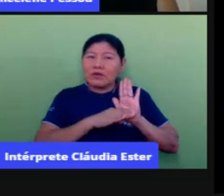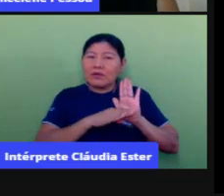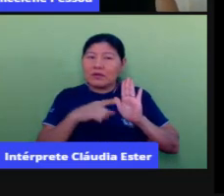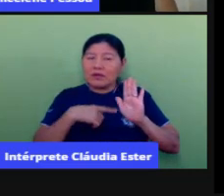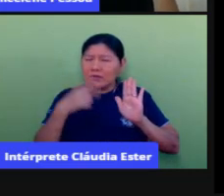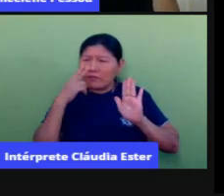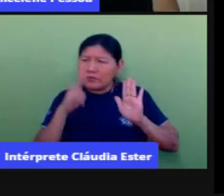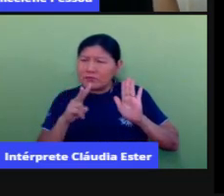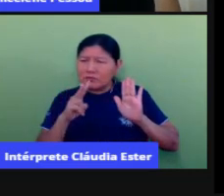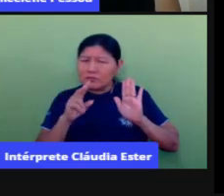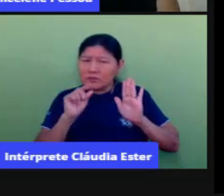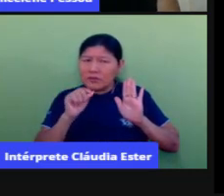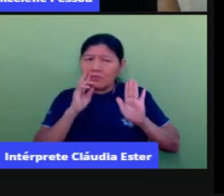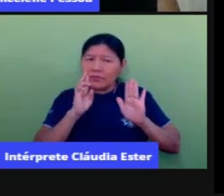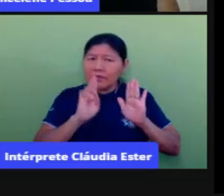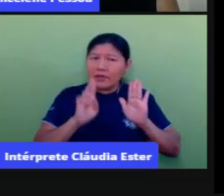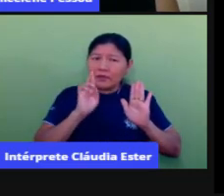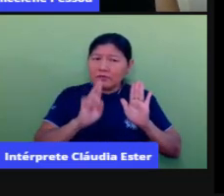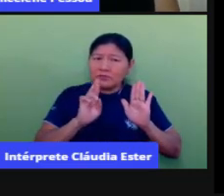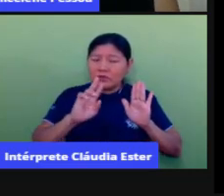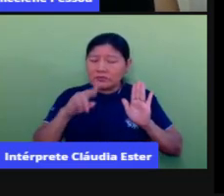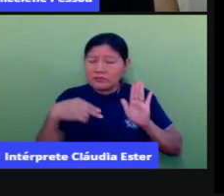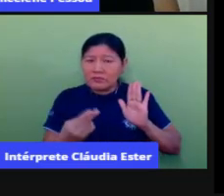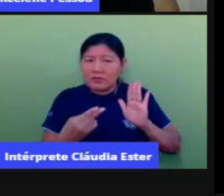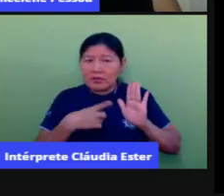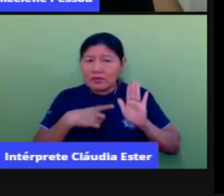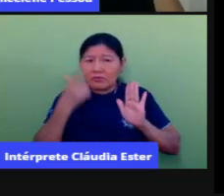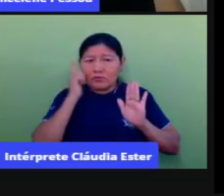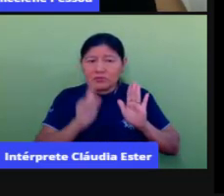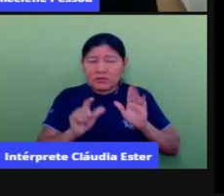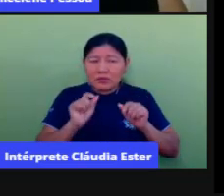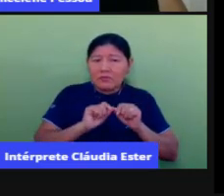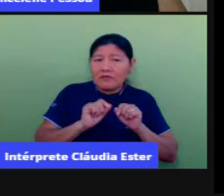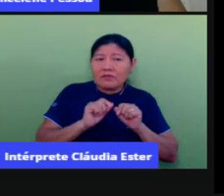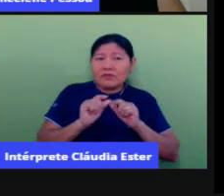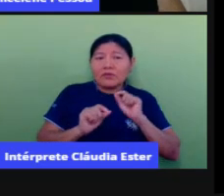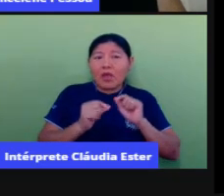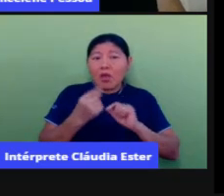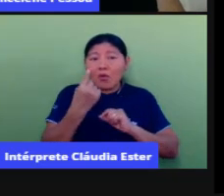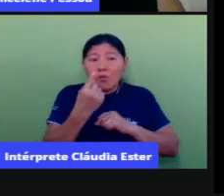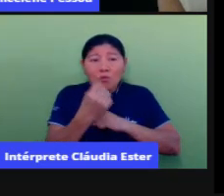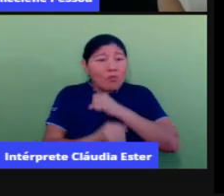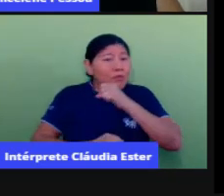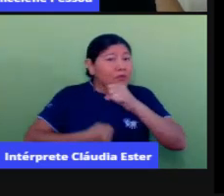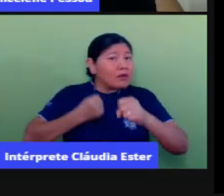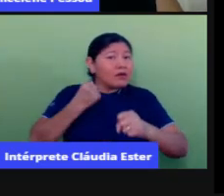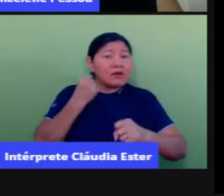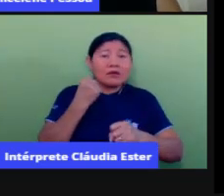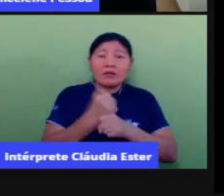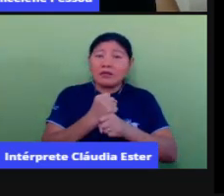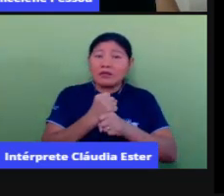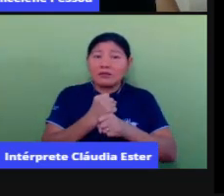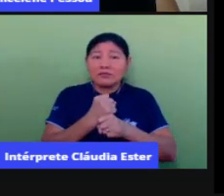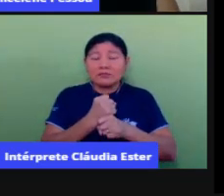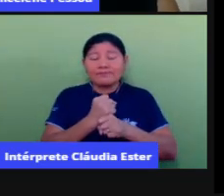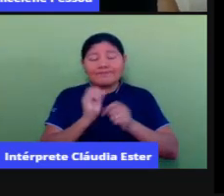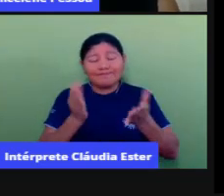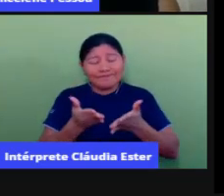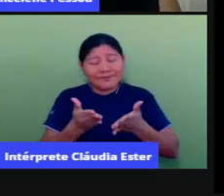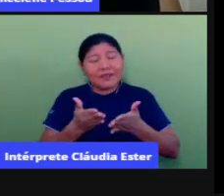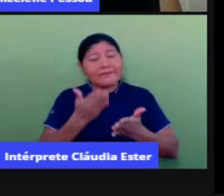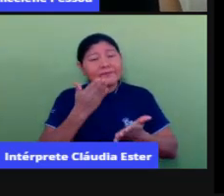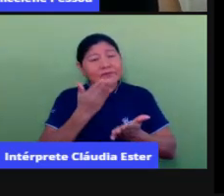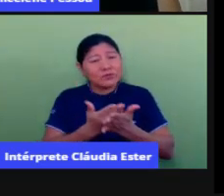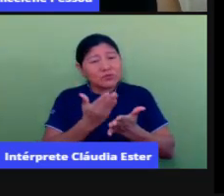que não, mas quando a gente se deu conta, nós estamos falando de um ano. Né? Faz um ano que nós estamos vivendo